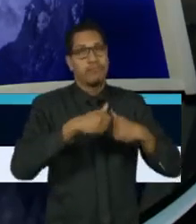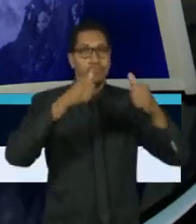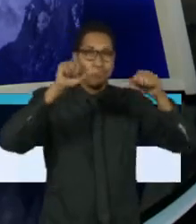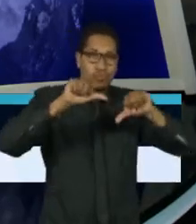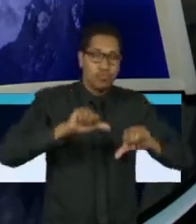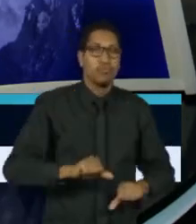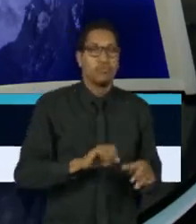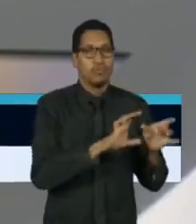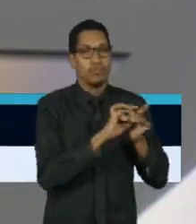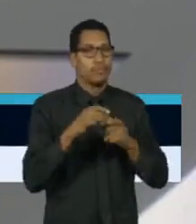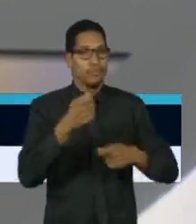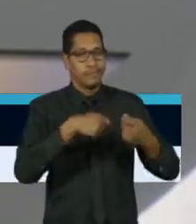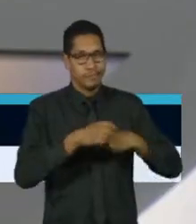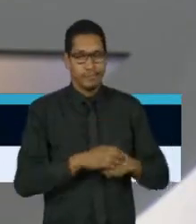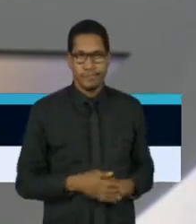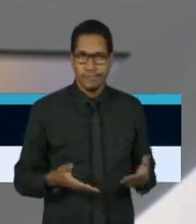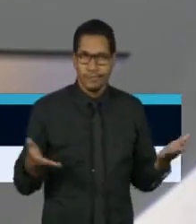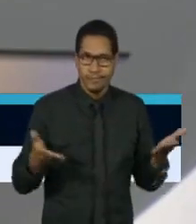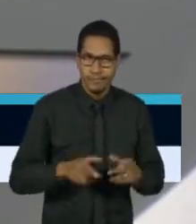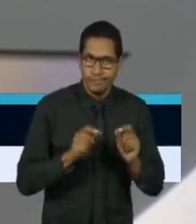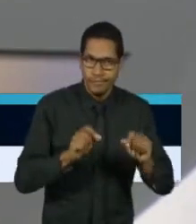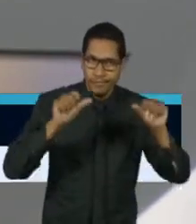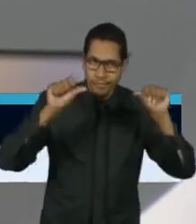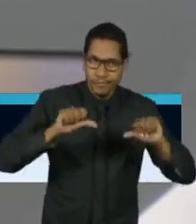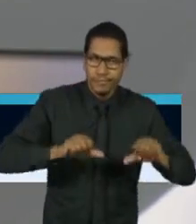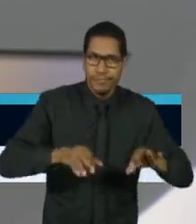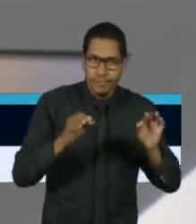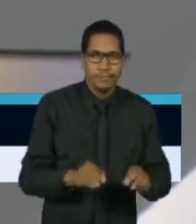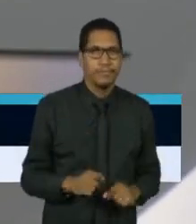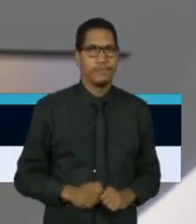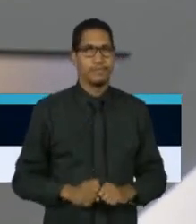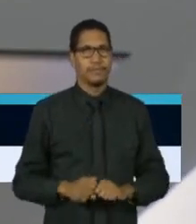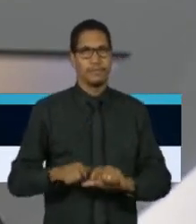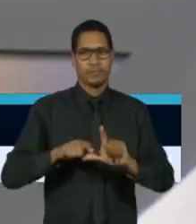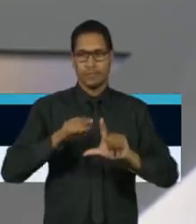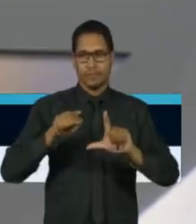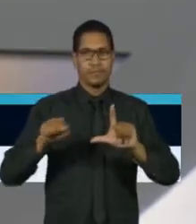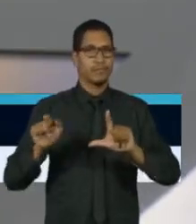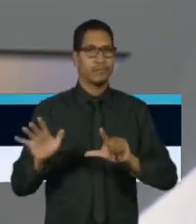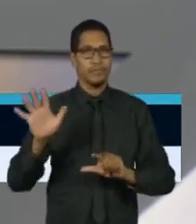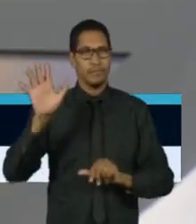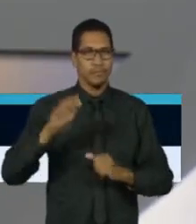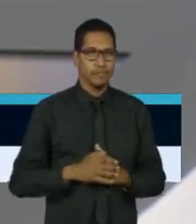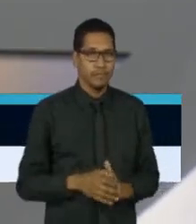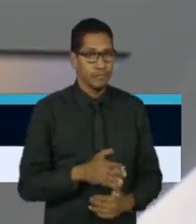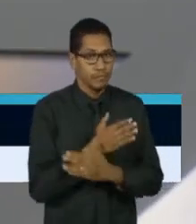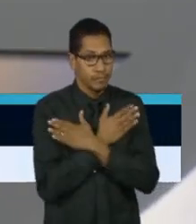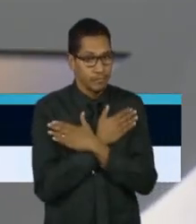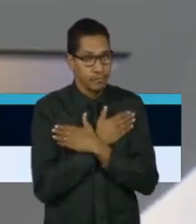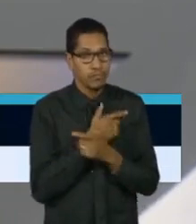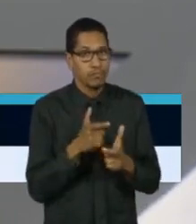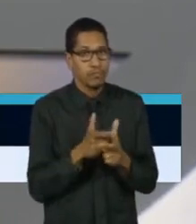econômica. Agora, a gente tem o quê para piorar tudo isso? Inflação alta, desemprego alto,